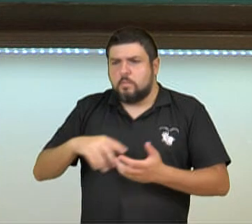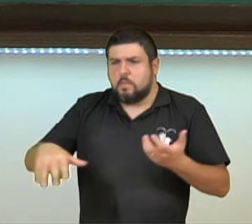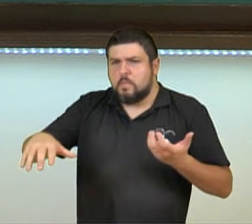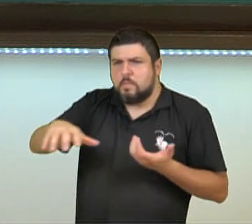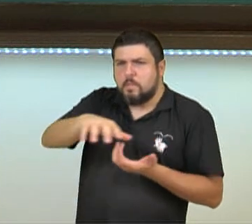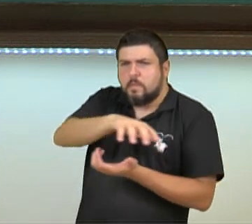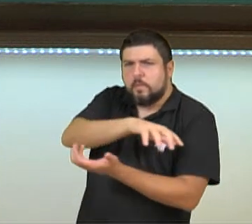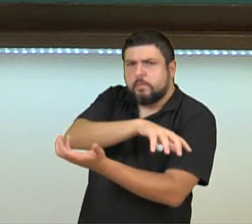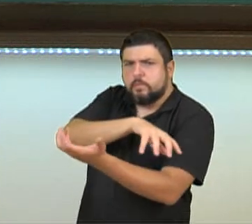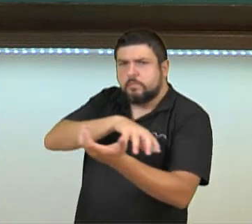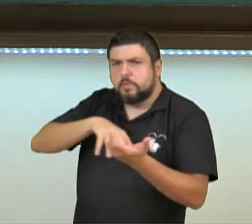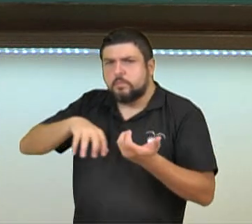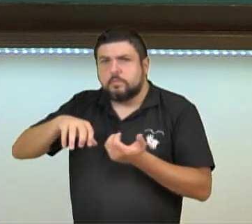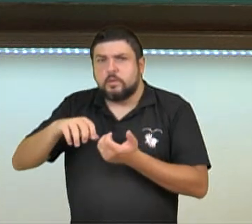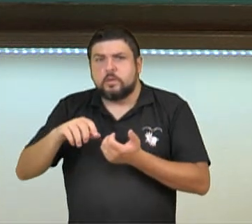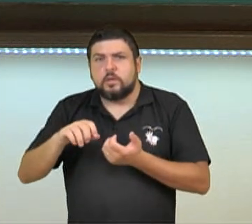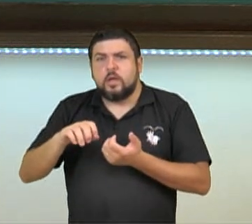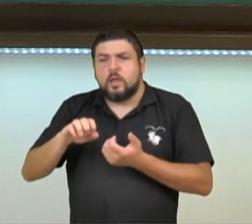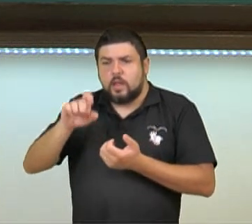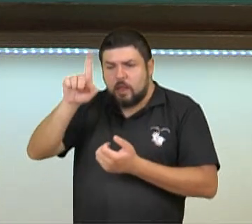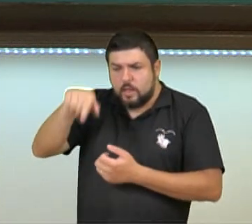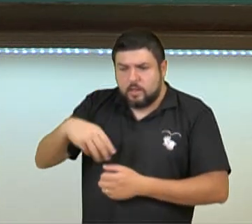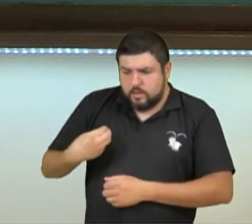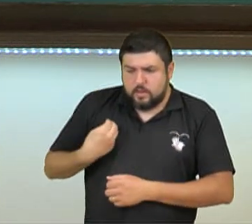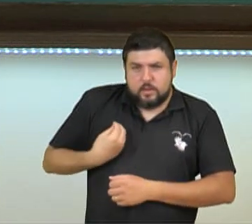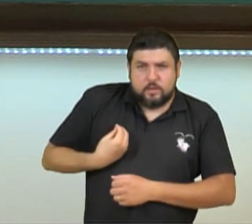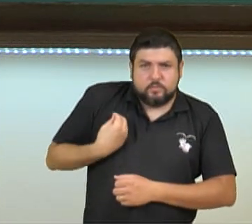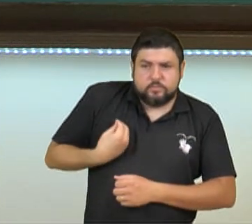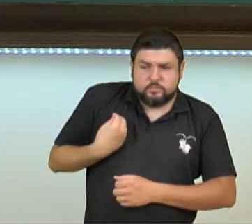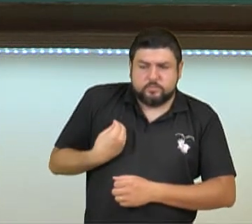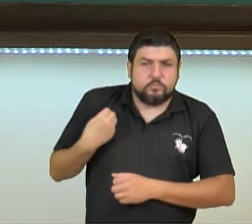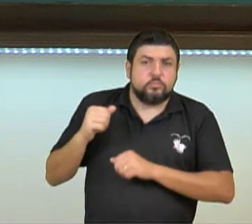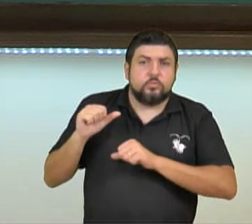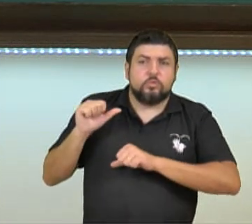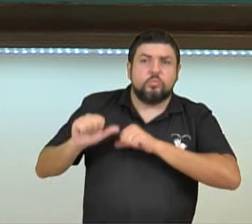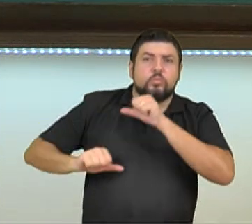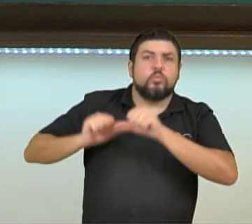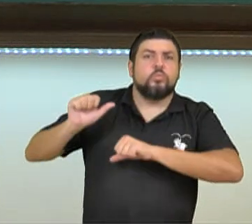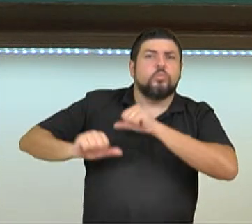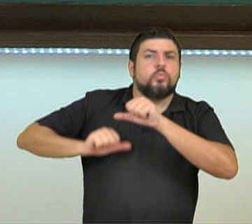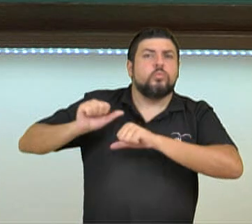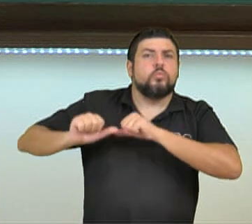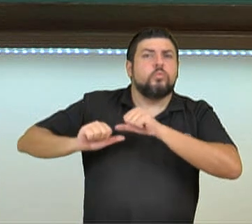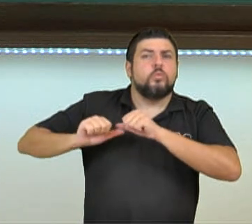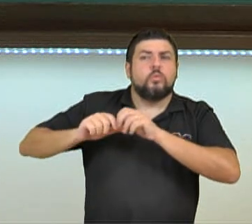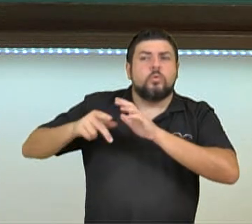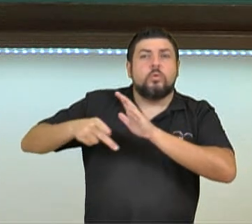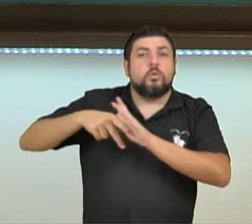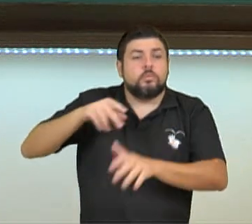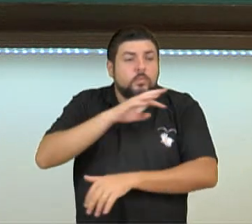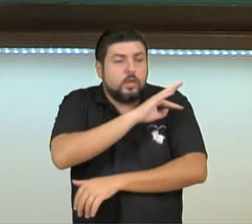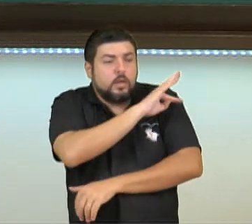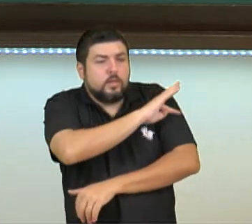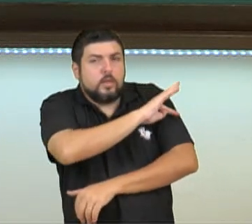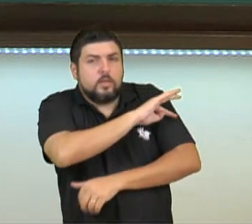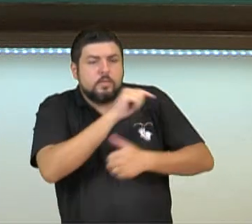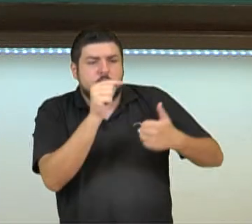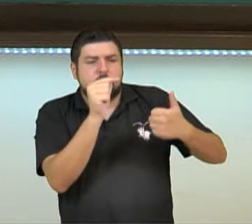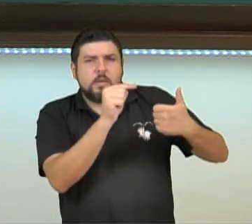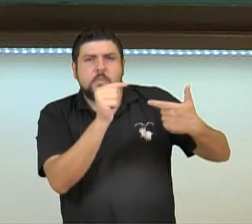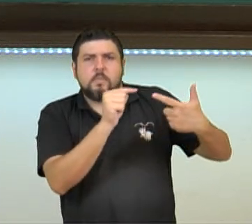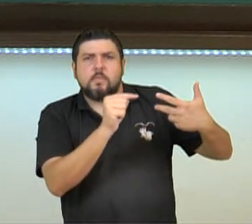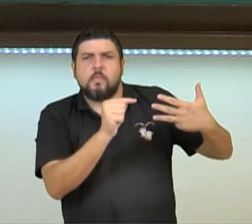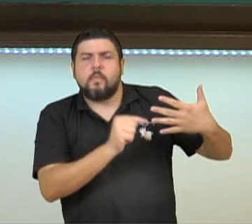uma mudança no modo de viver que envolve aspectos técnicos, em que você tem acesso a